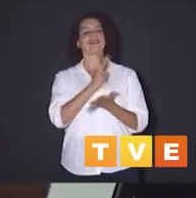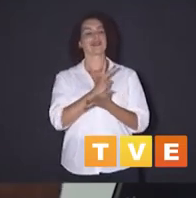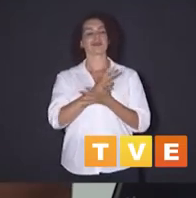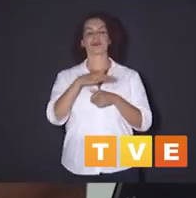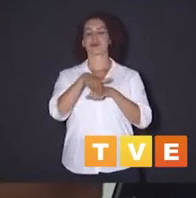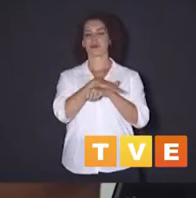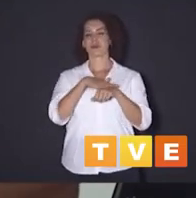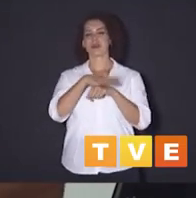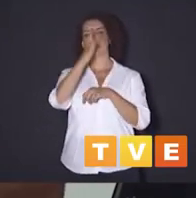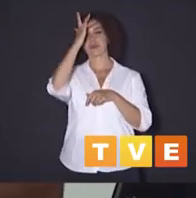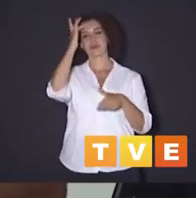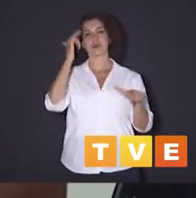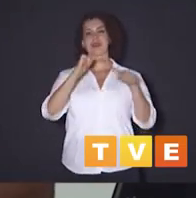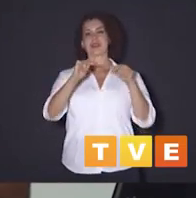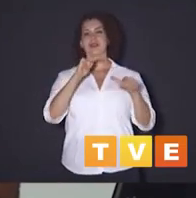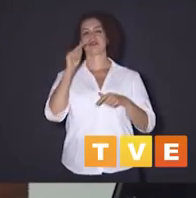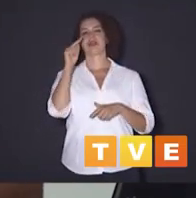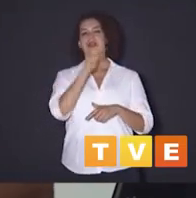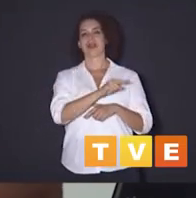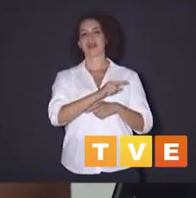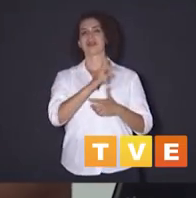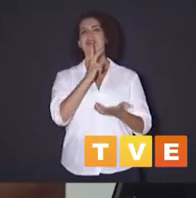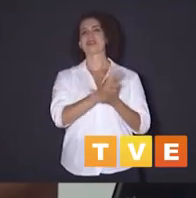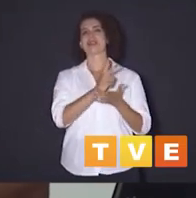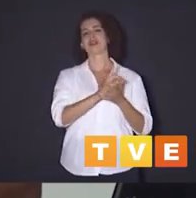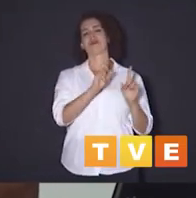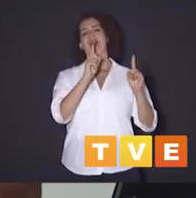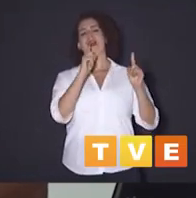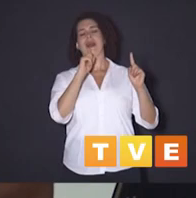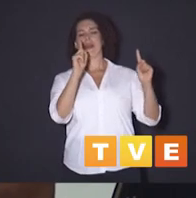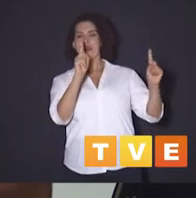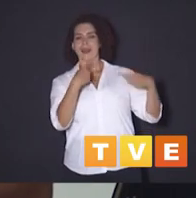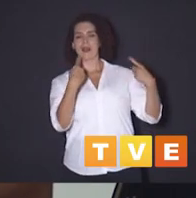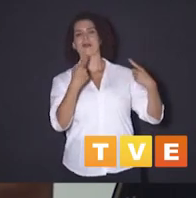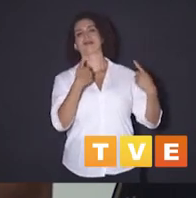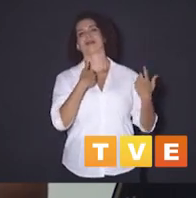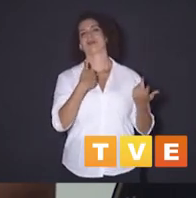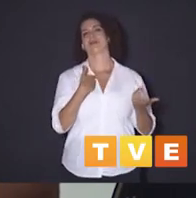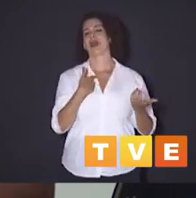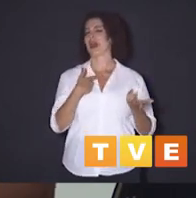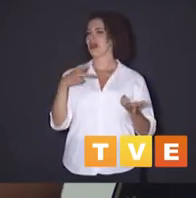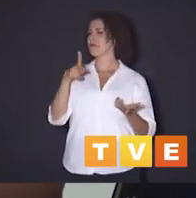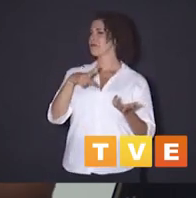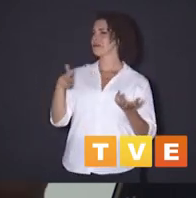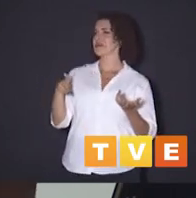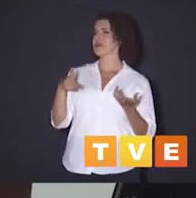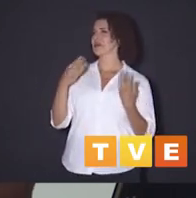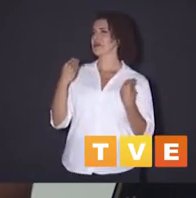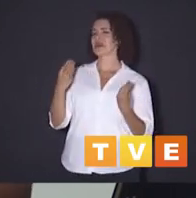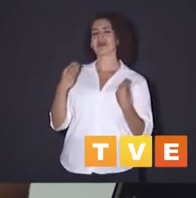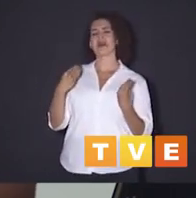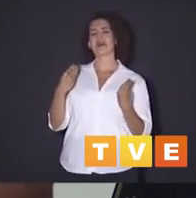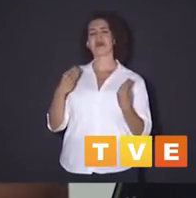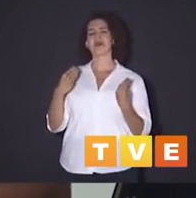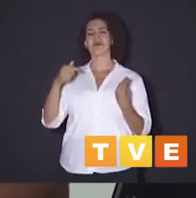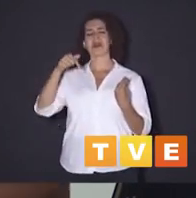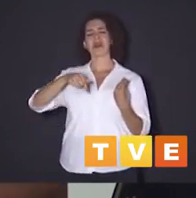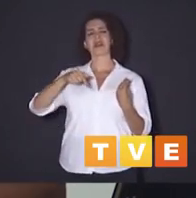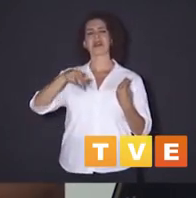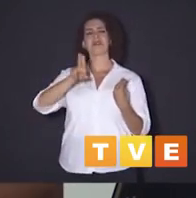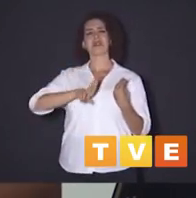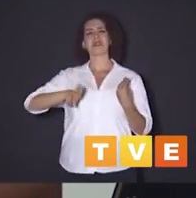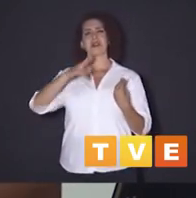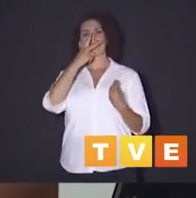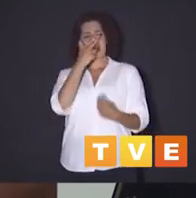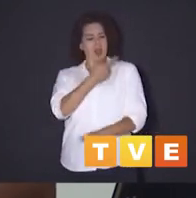pessoas que trabalham ali muitas queixas chegavam para a gente nesse sentido não é professora não entendo como as pessoas aqui nessa universidade são tão